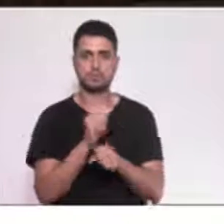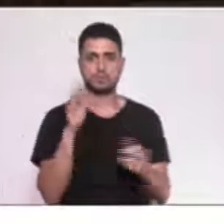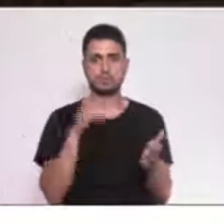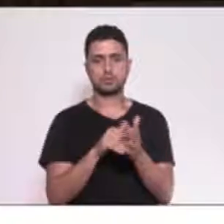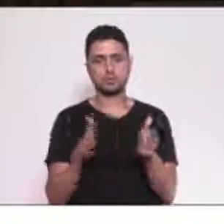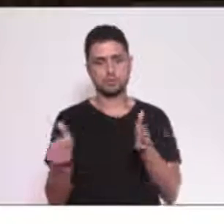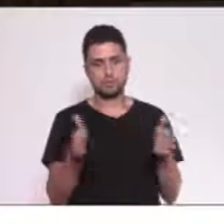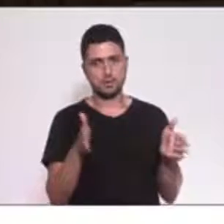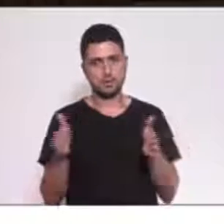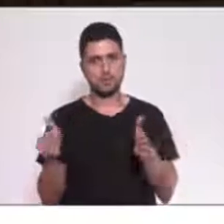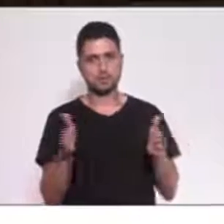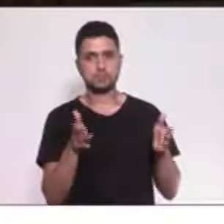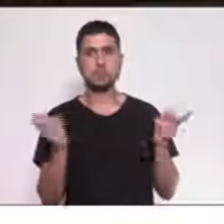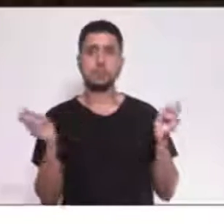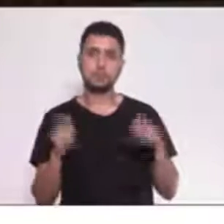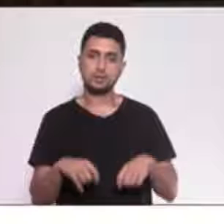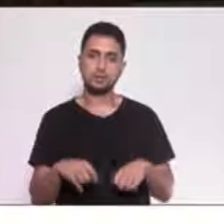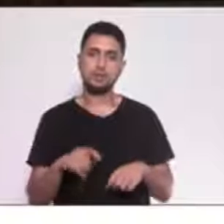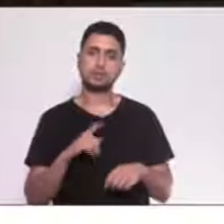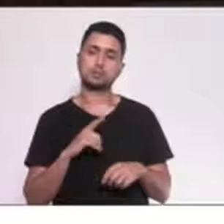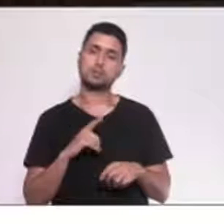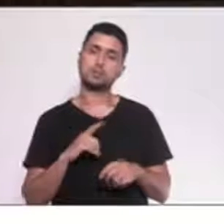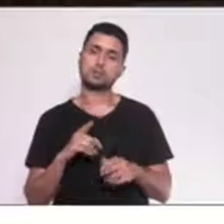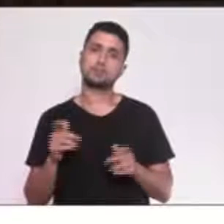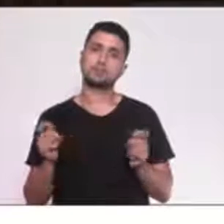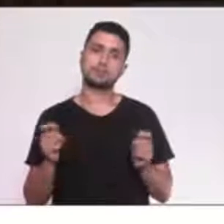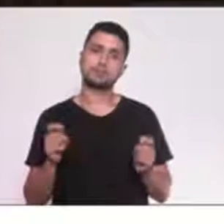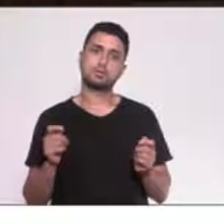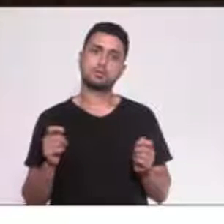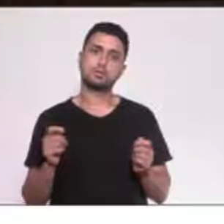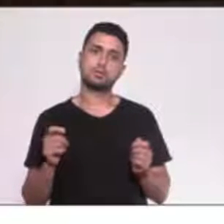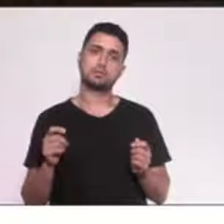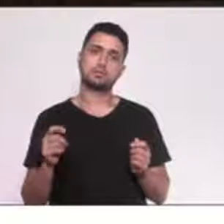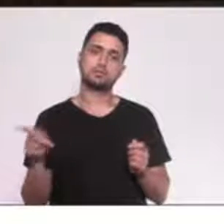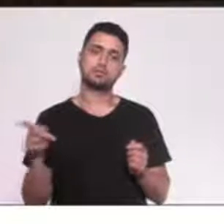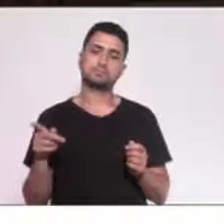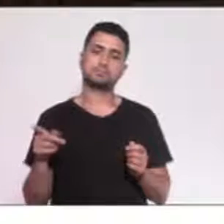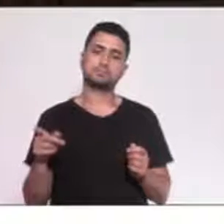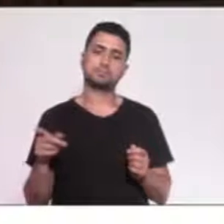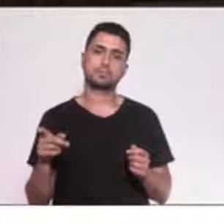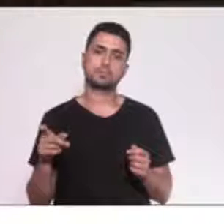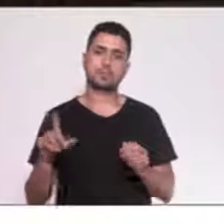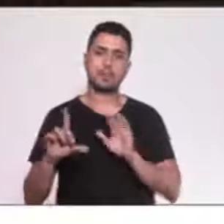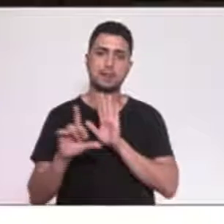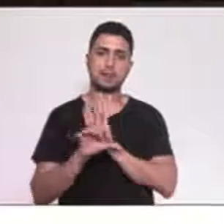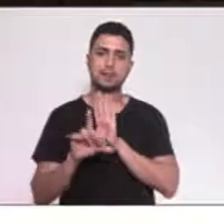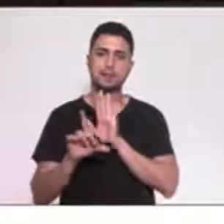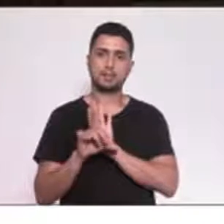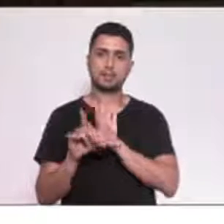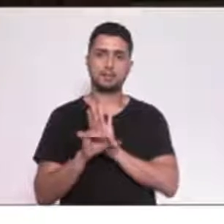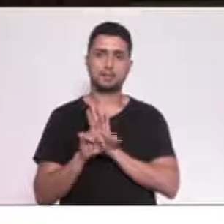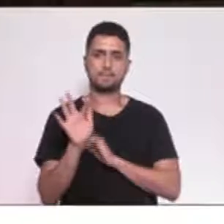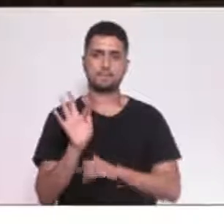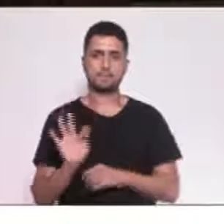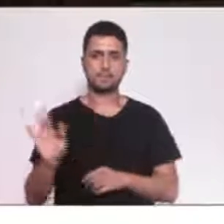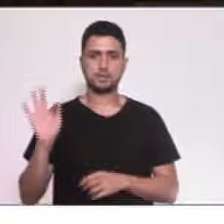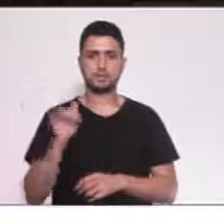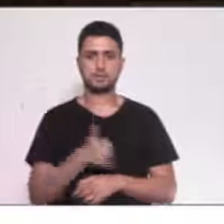poderá vir a ser prorrogado, como preceitua, como faculta a Lei Federal, a Lei Complementar